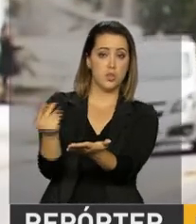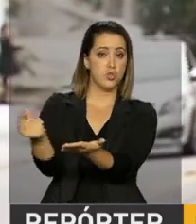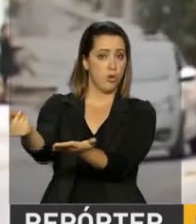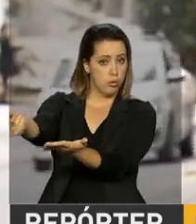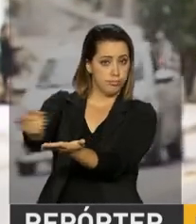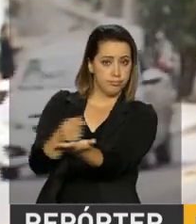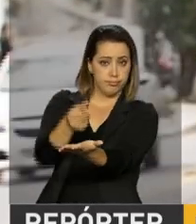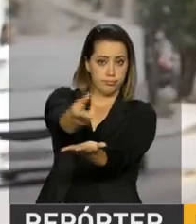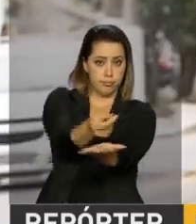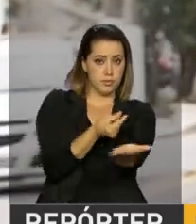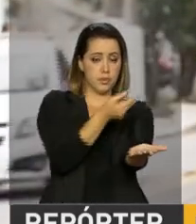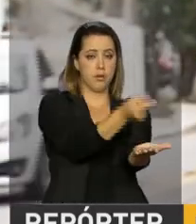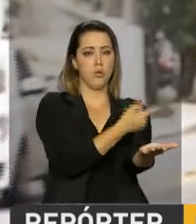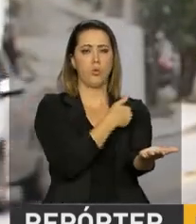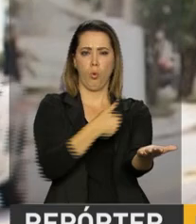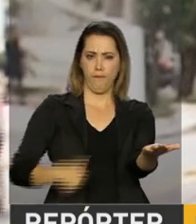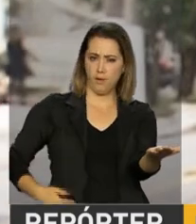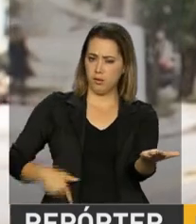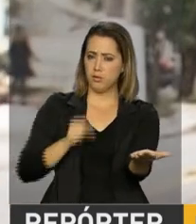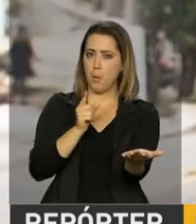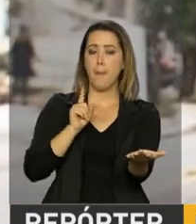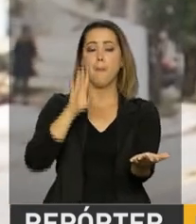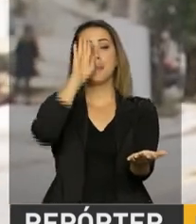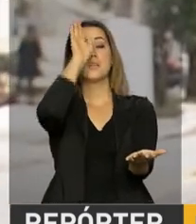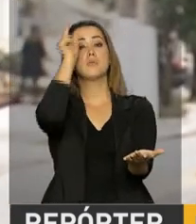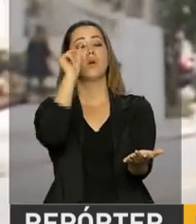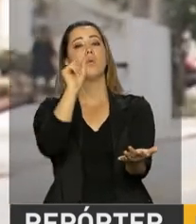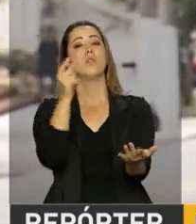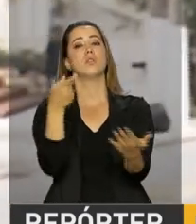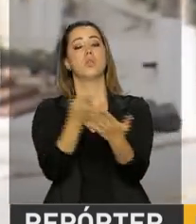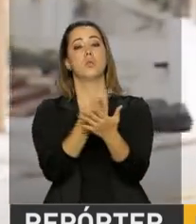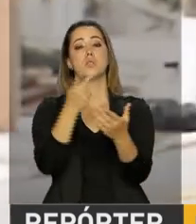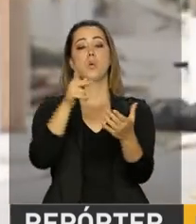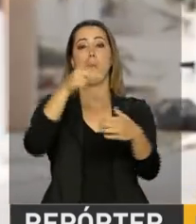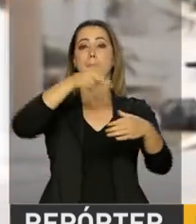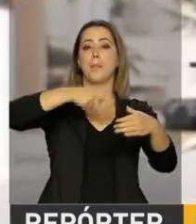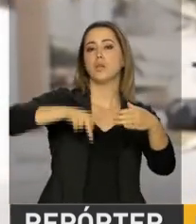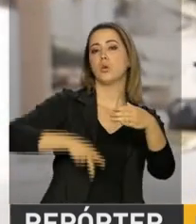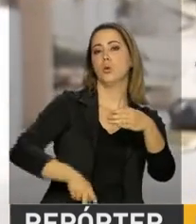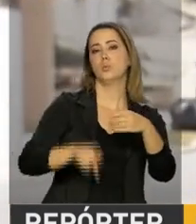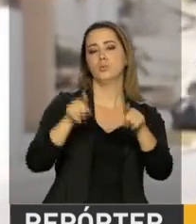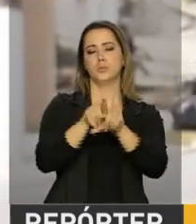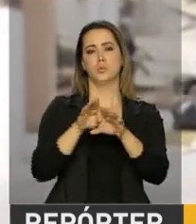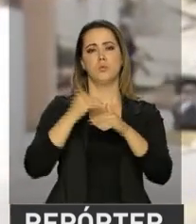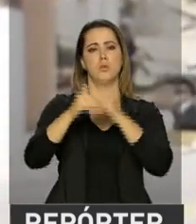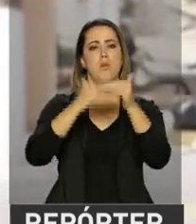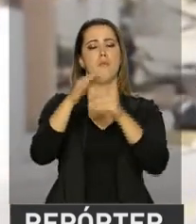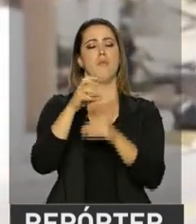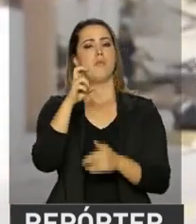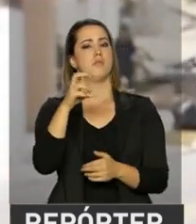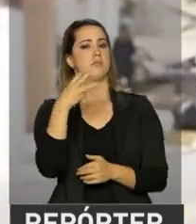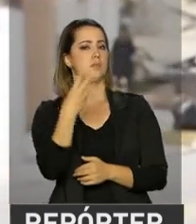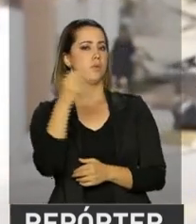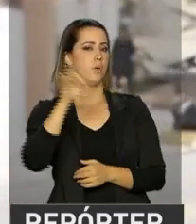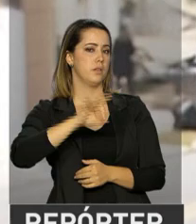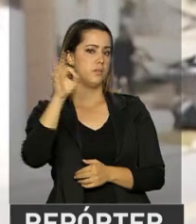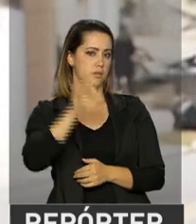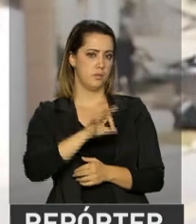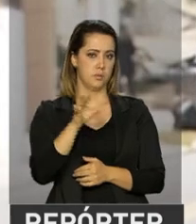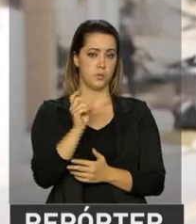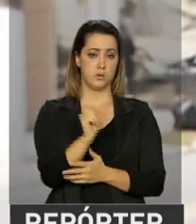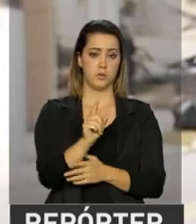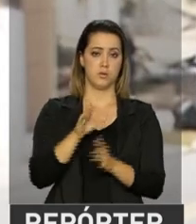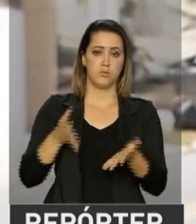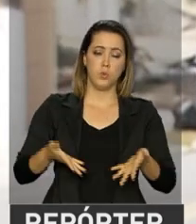principal responsável pelo bom desempenho da arrecadação do primeiro semestre com avanço real de 53,3 por cento